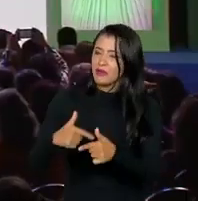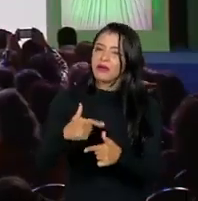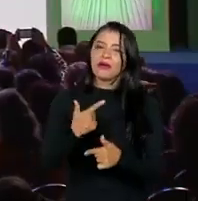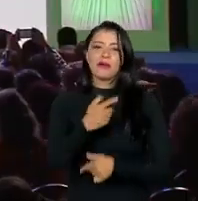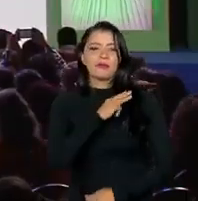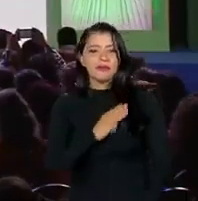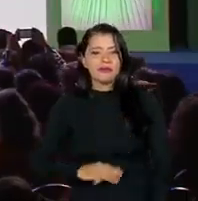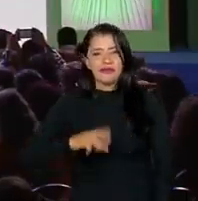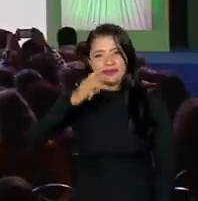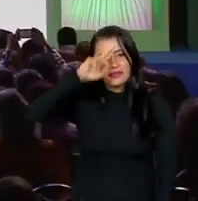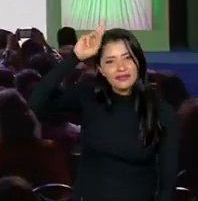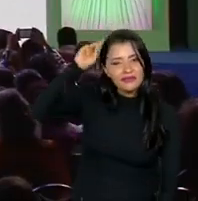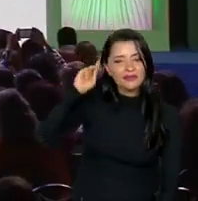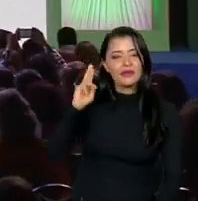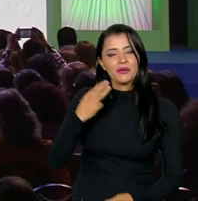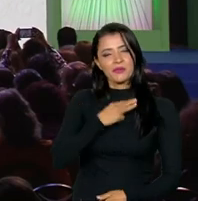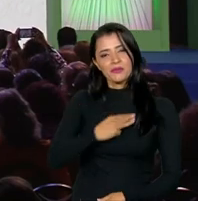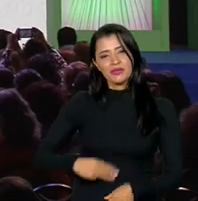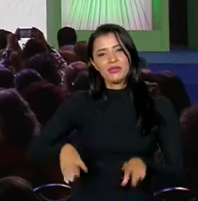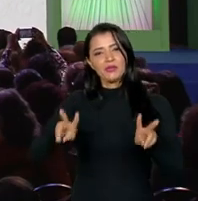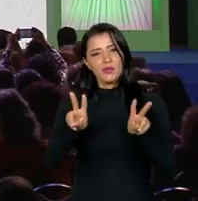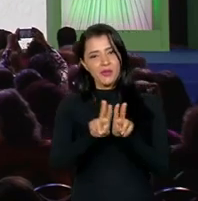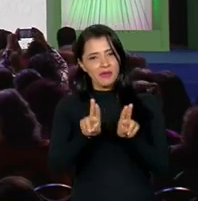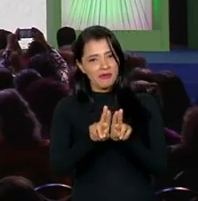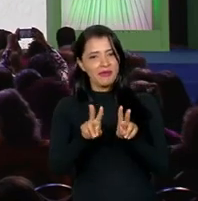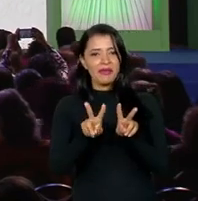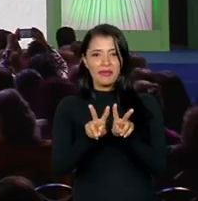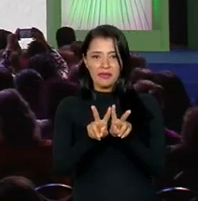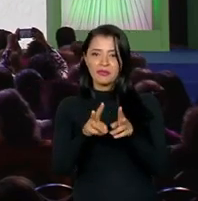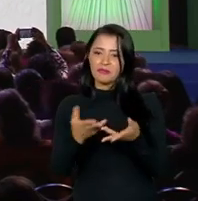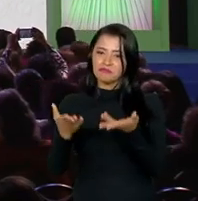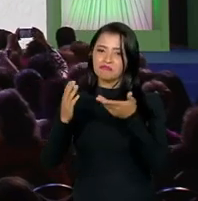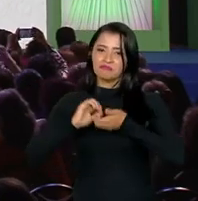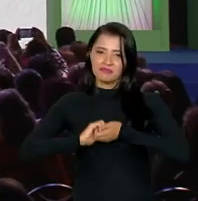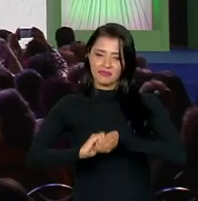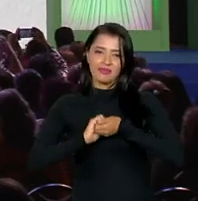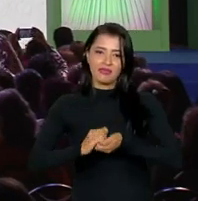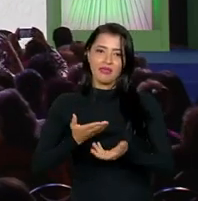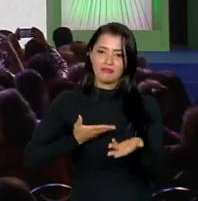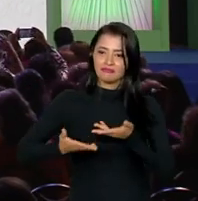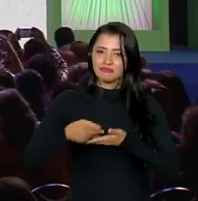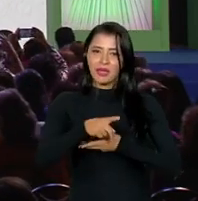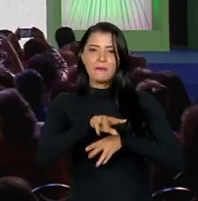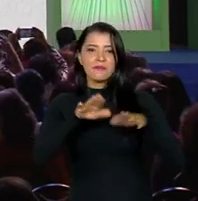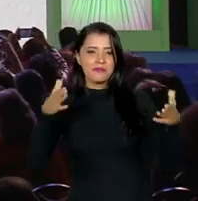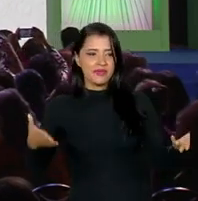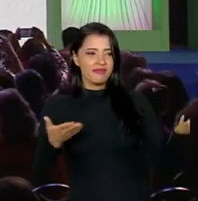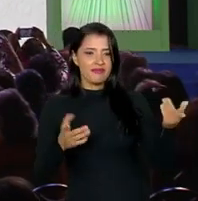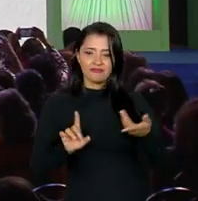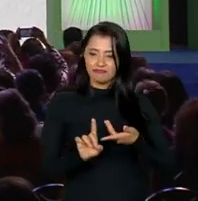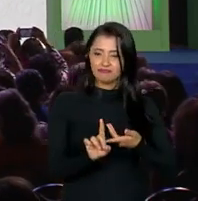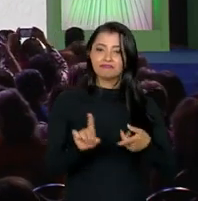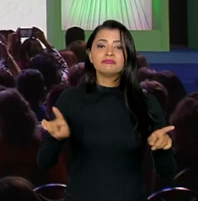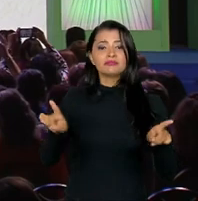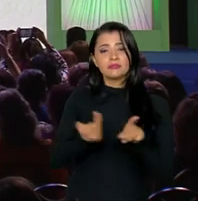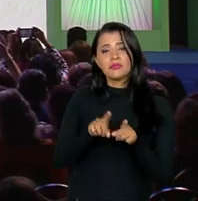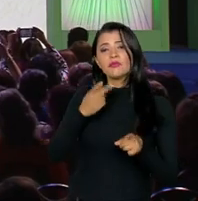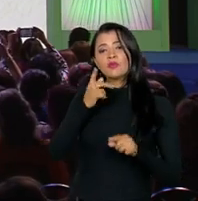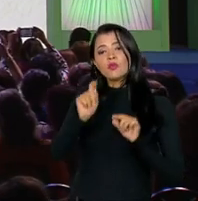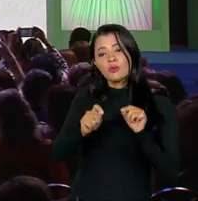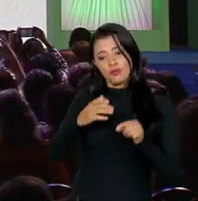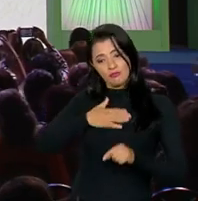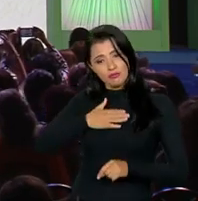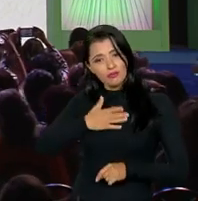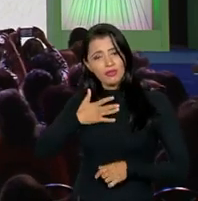Aniele Franco, ministro Wellington, quero cumprimentar a mediação da mesa e dizer que para mim